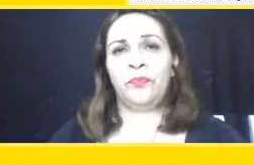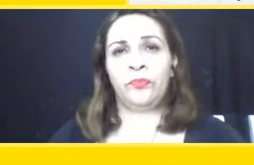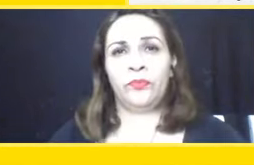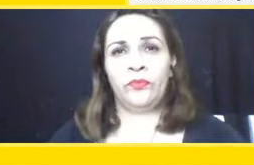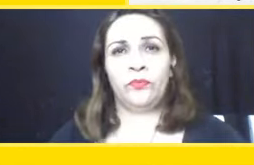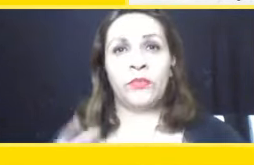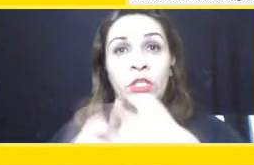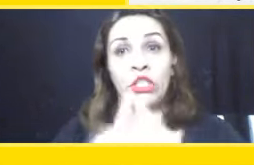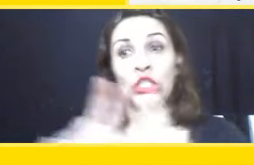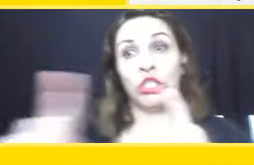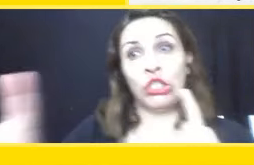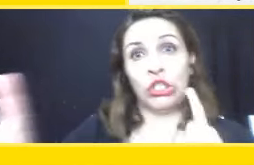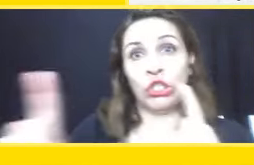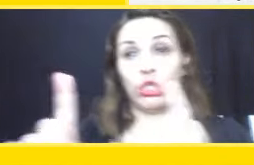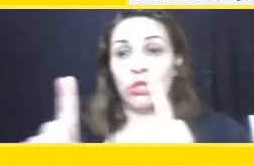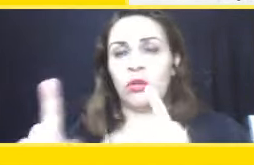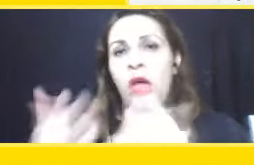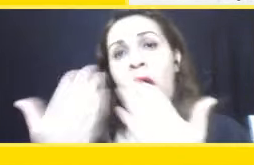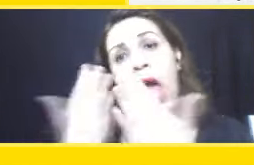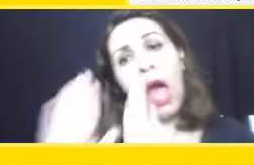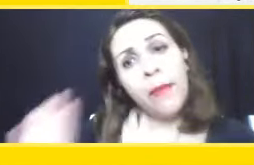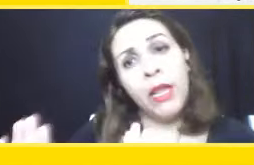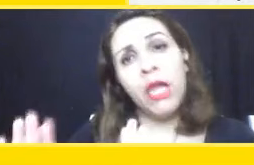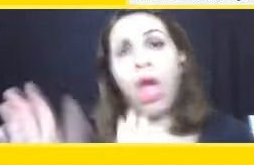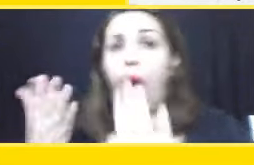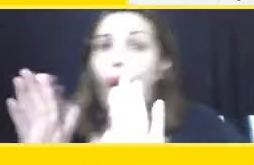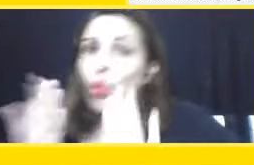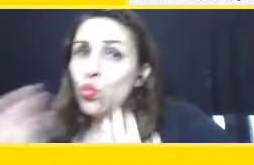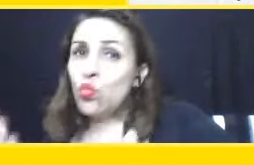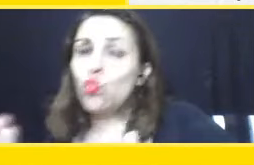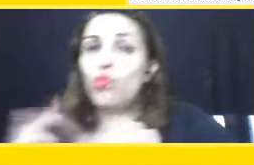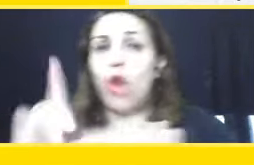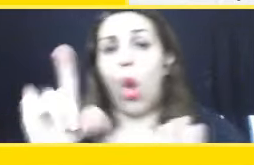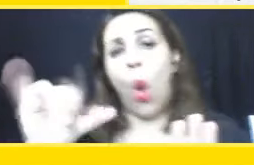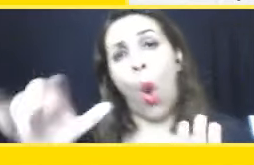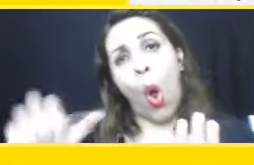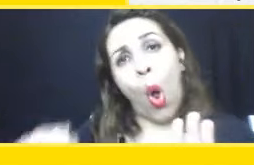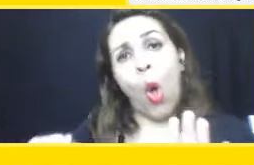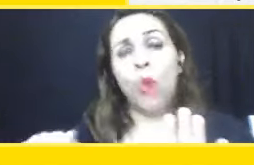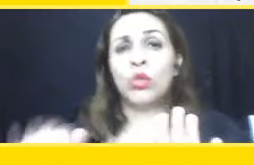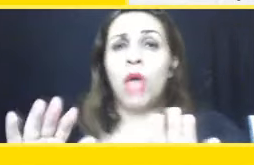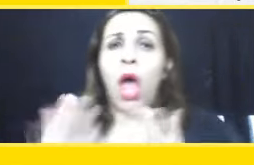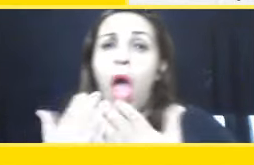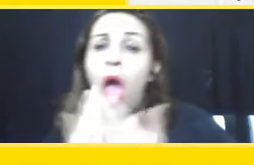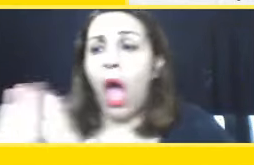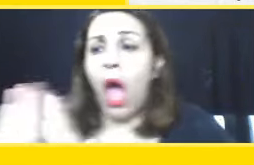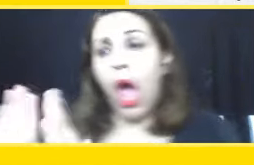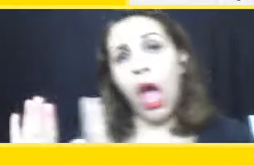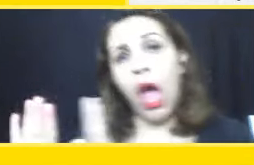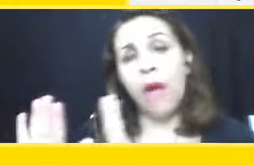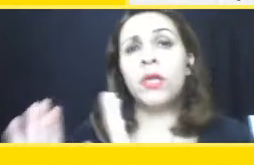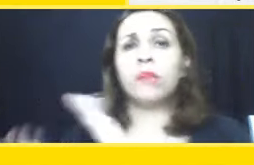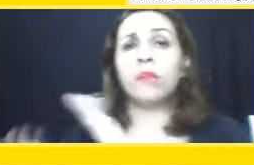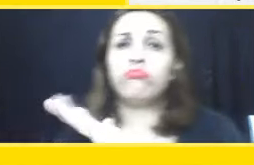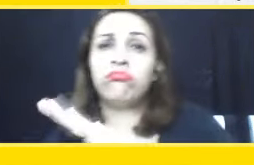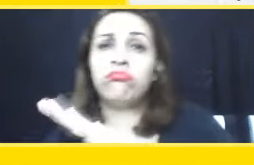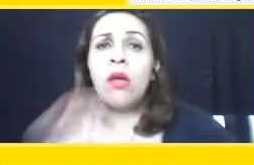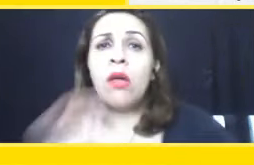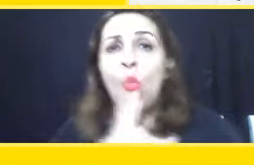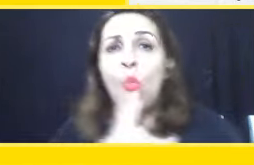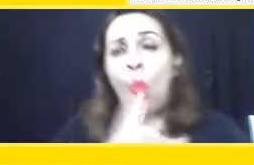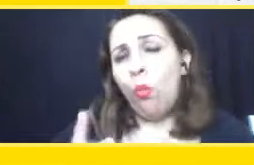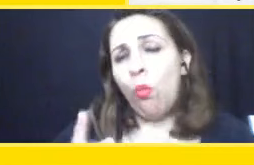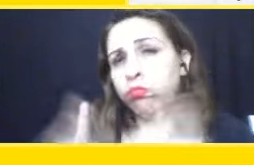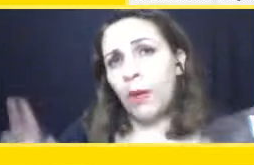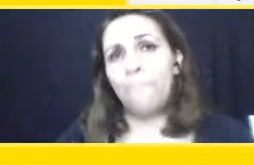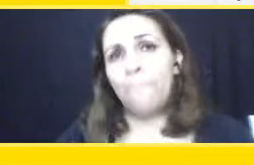distanciamento social, ou seja, abrir, né, abrir os comércios, os restaurantes, enfim. Só